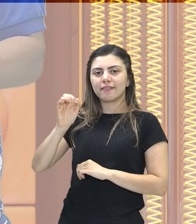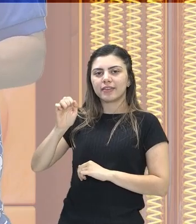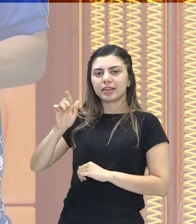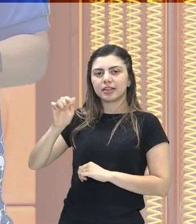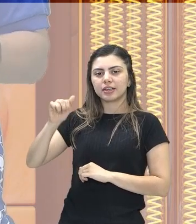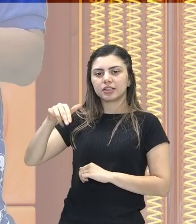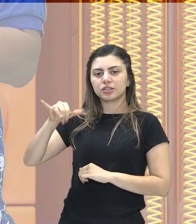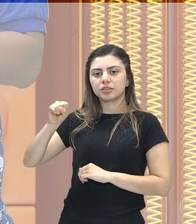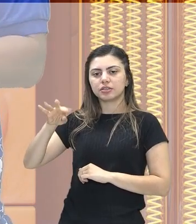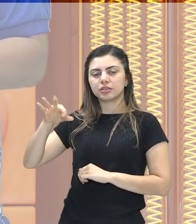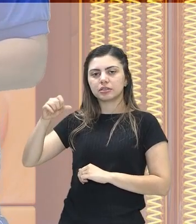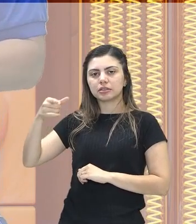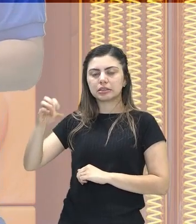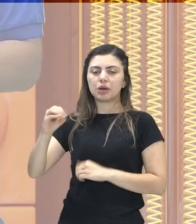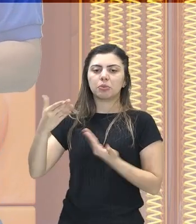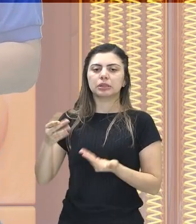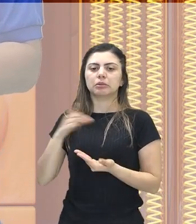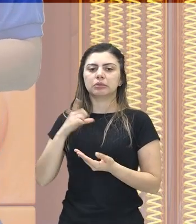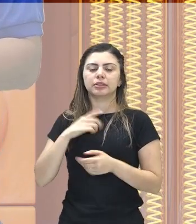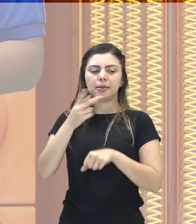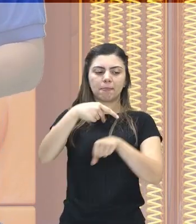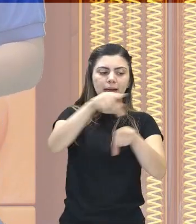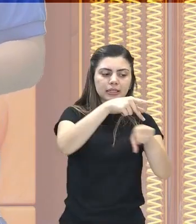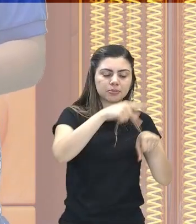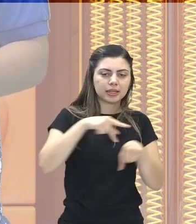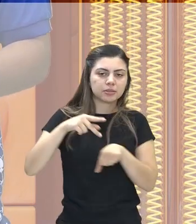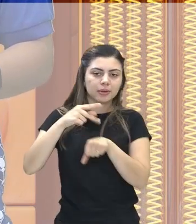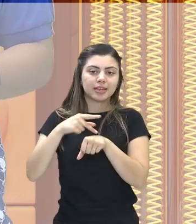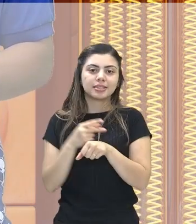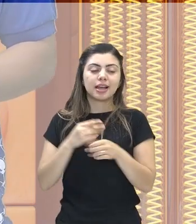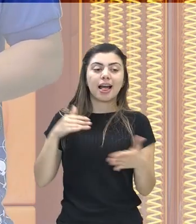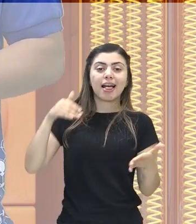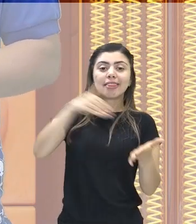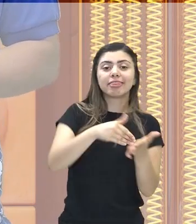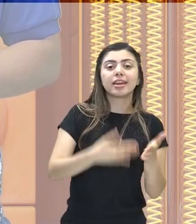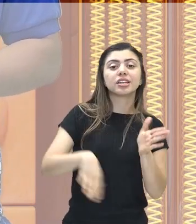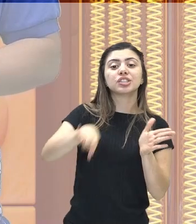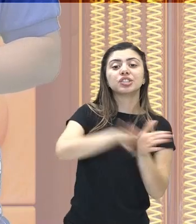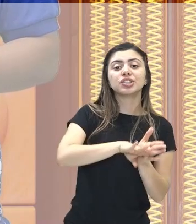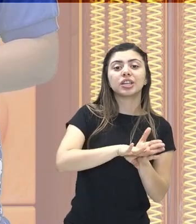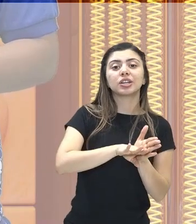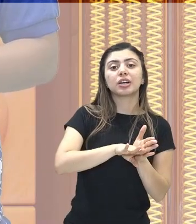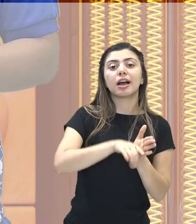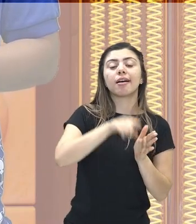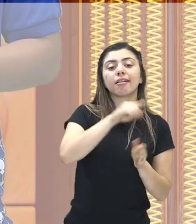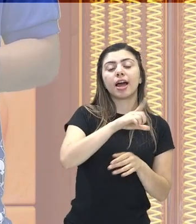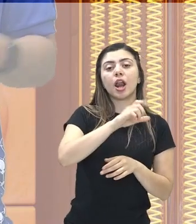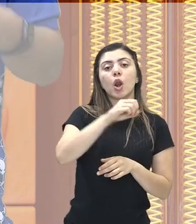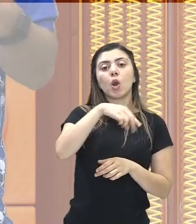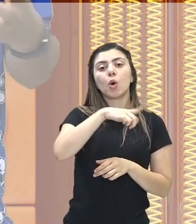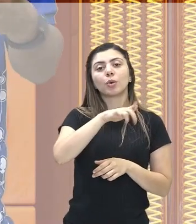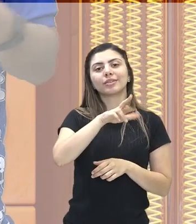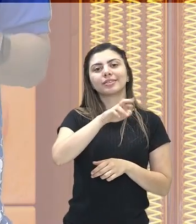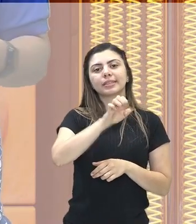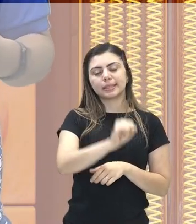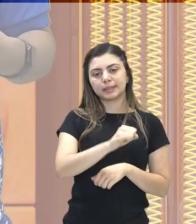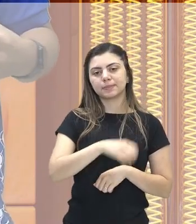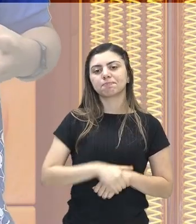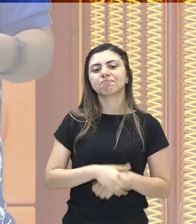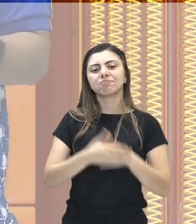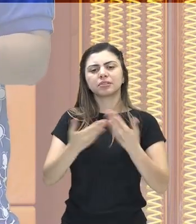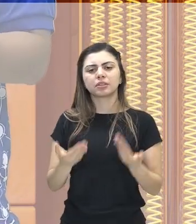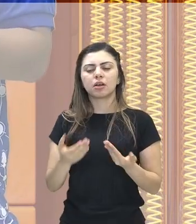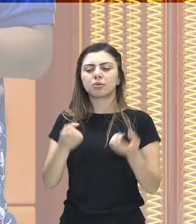um percurso, né, por vários países até, né, chegar lá em Londres, no Reino Unido, né? Então conta